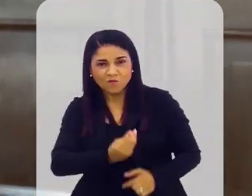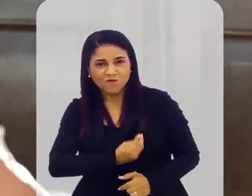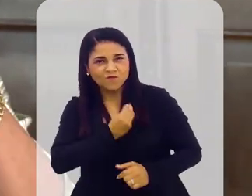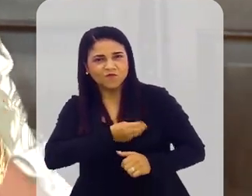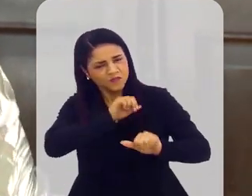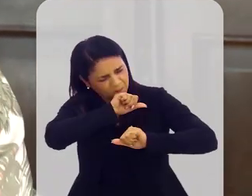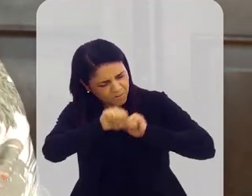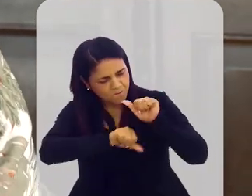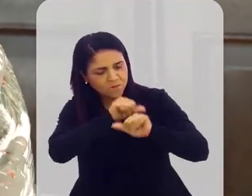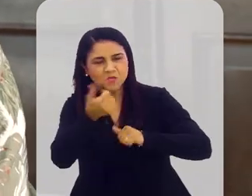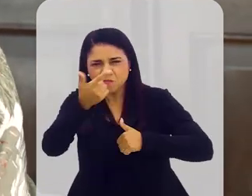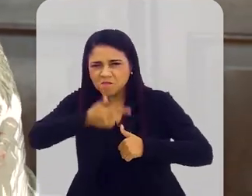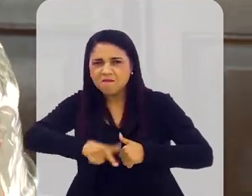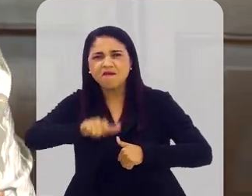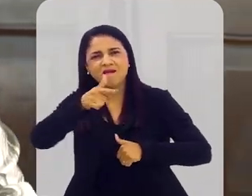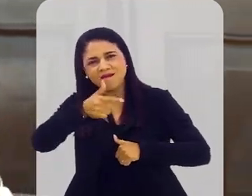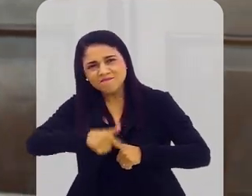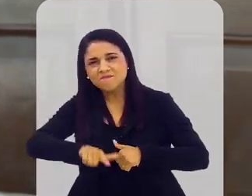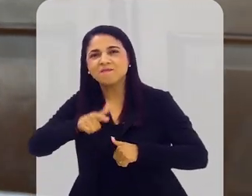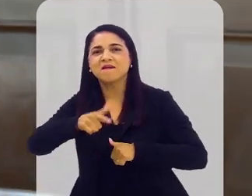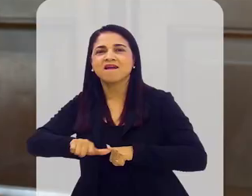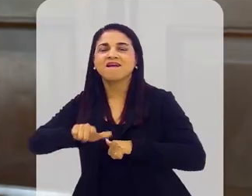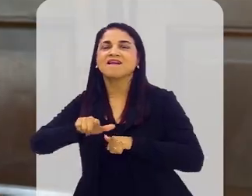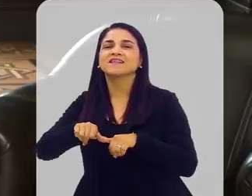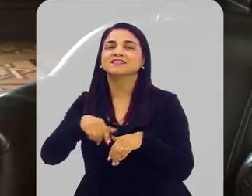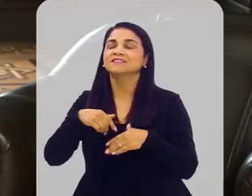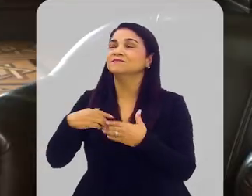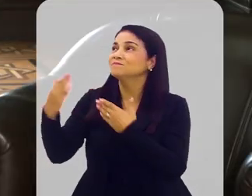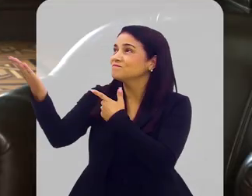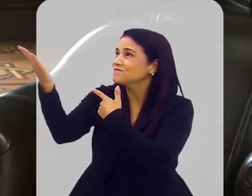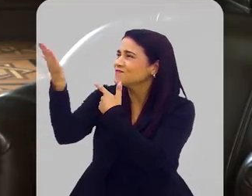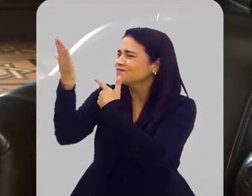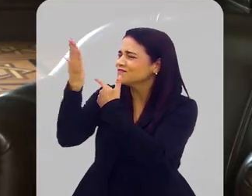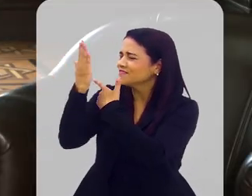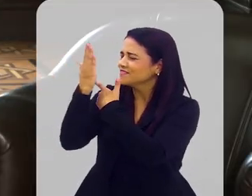coração mais e mais, mais e mais.